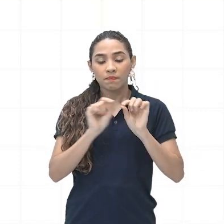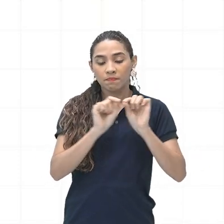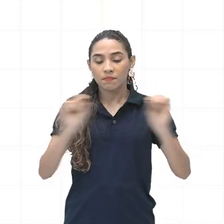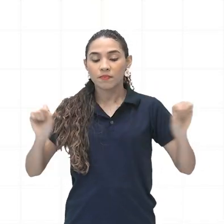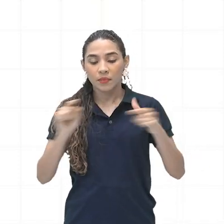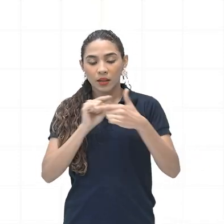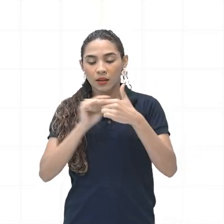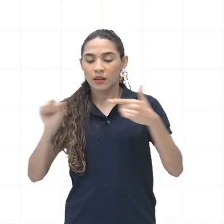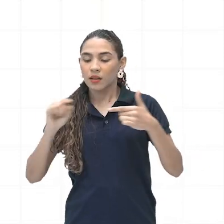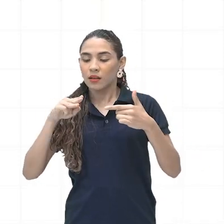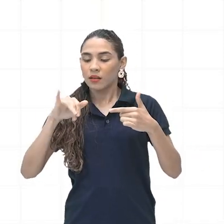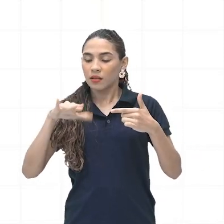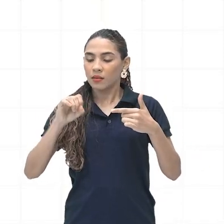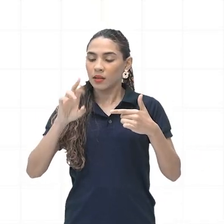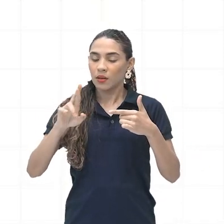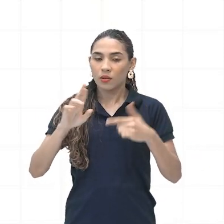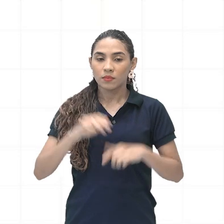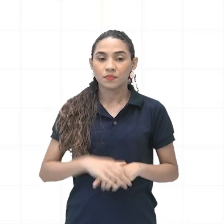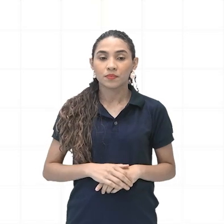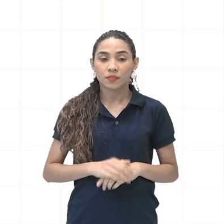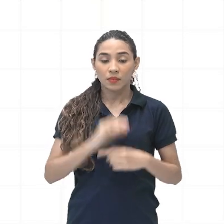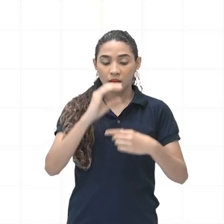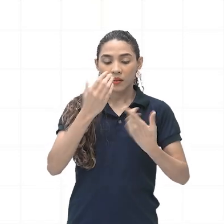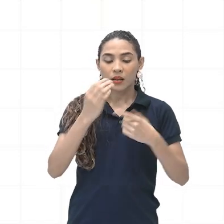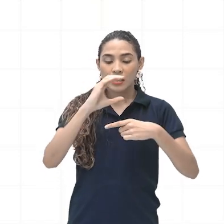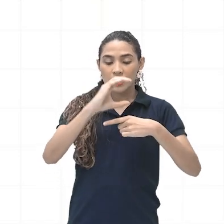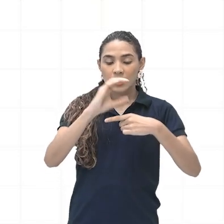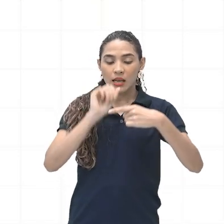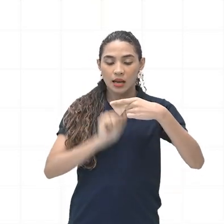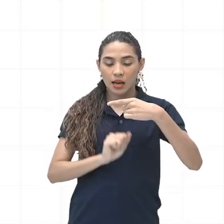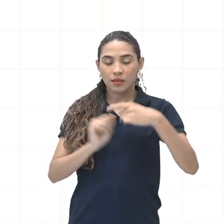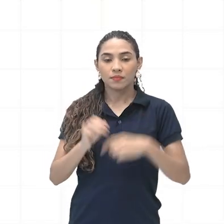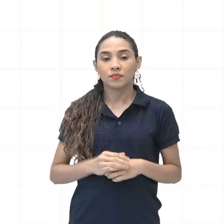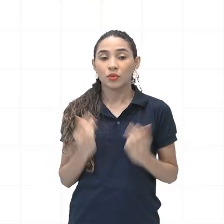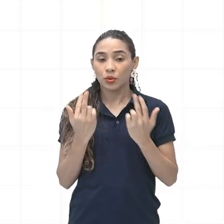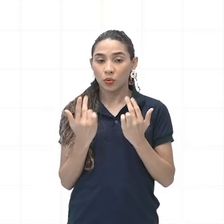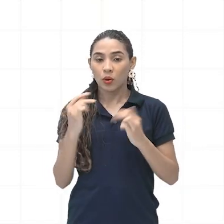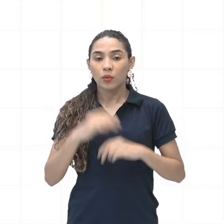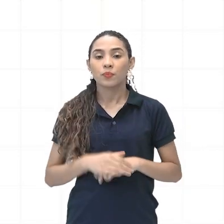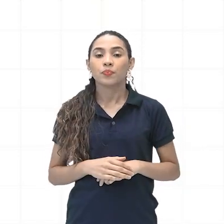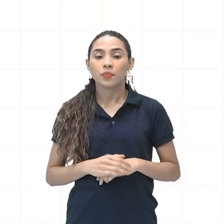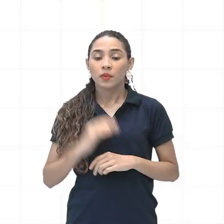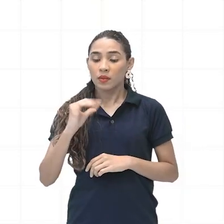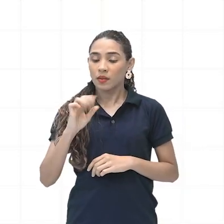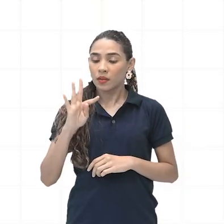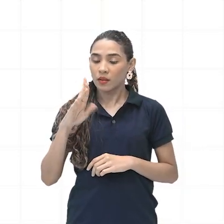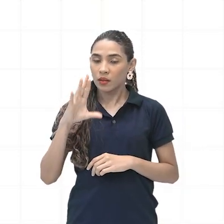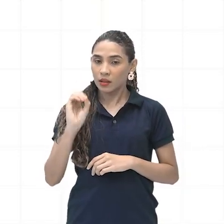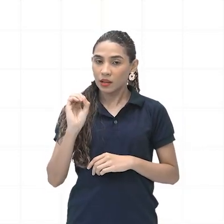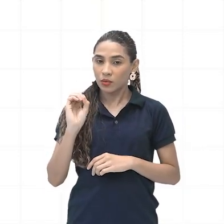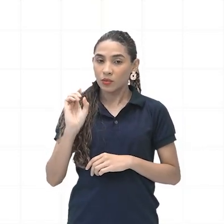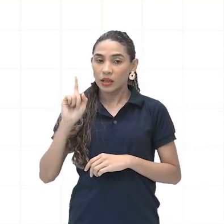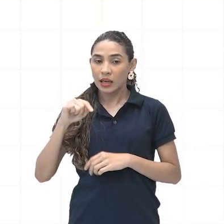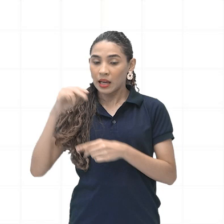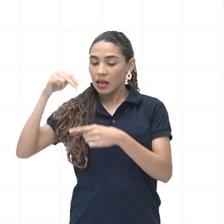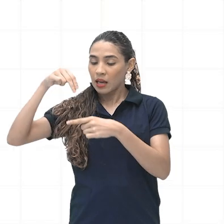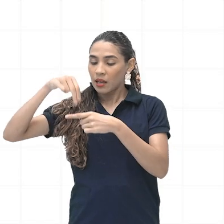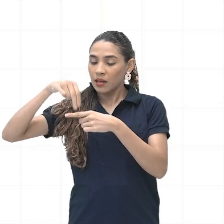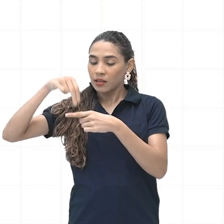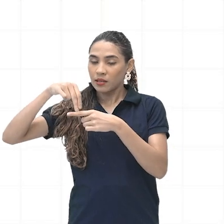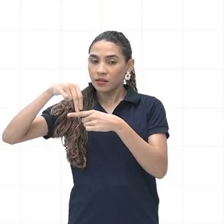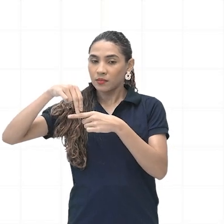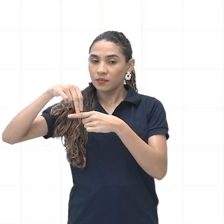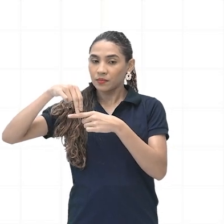A, assim como o cateto do menor, que é N, está para